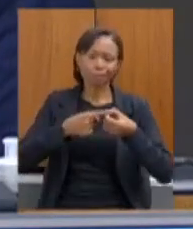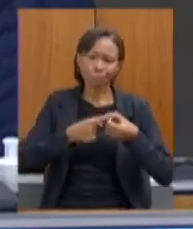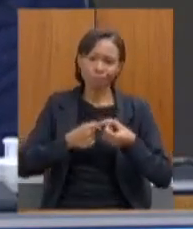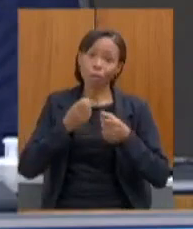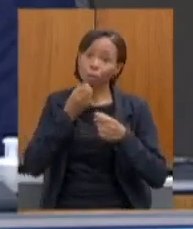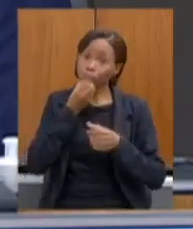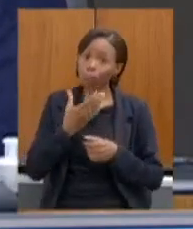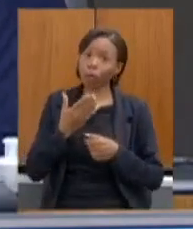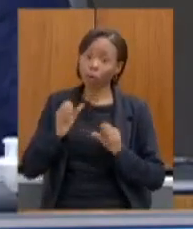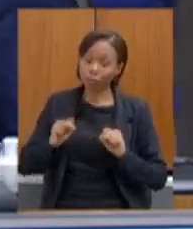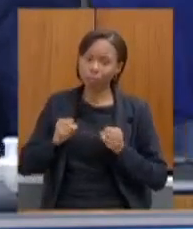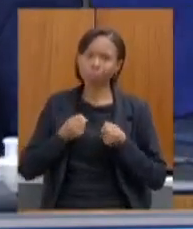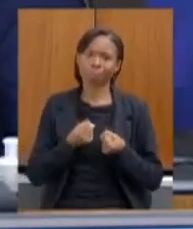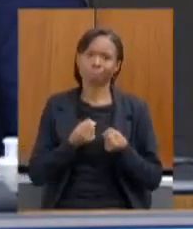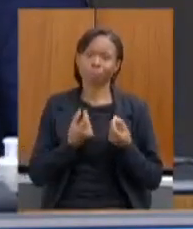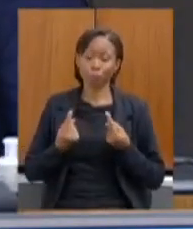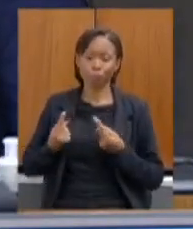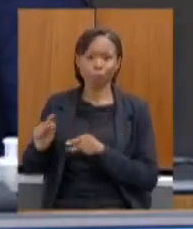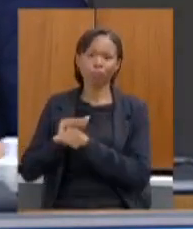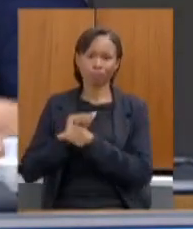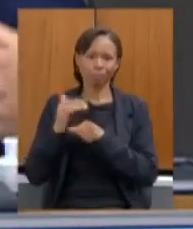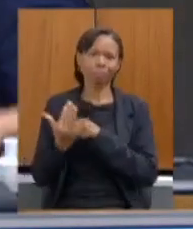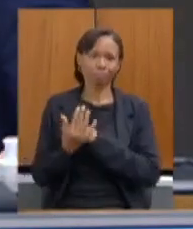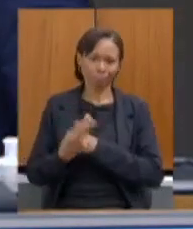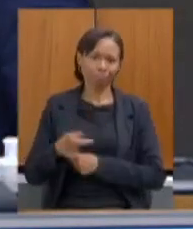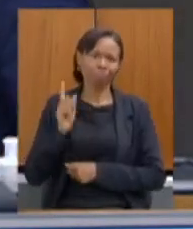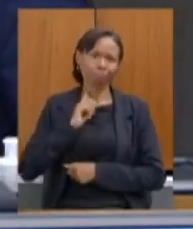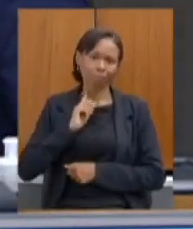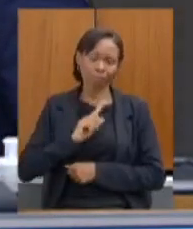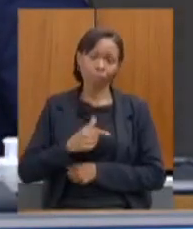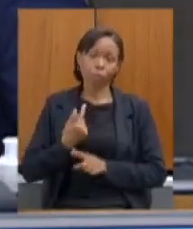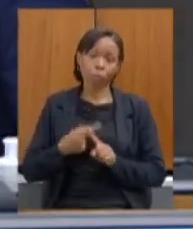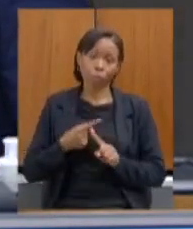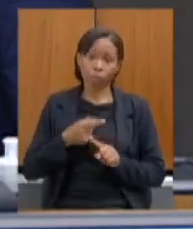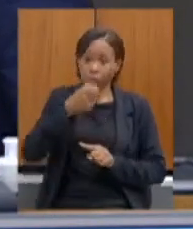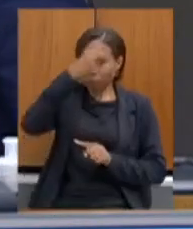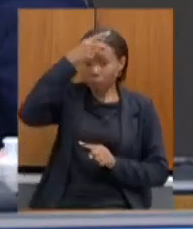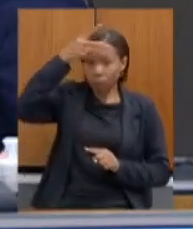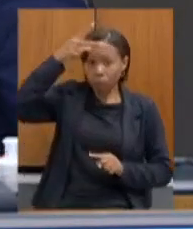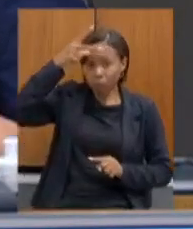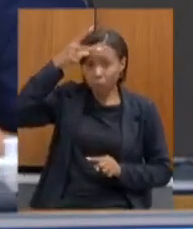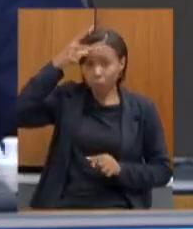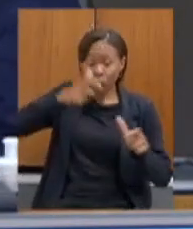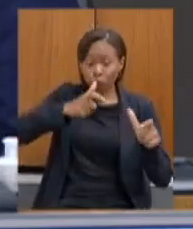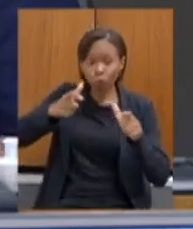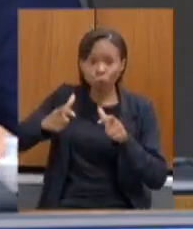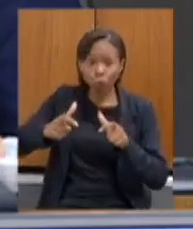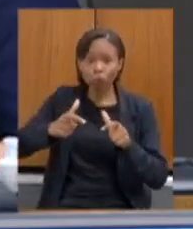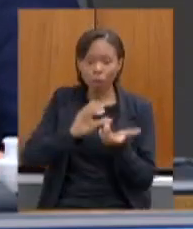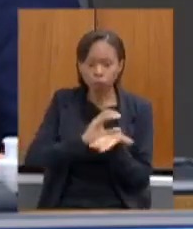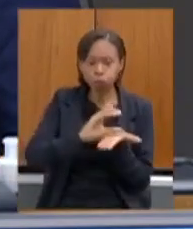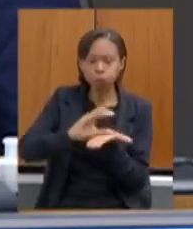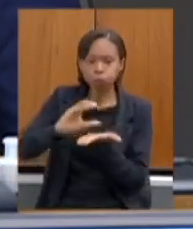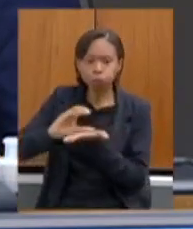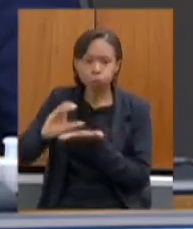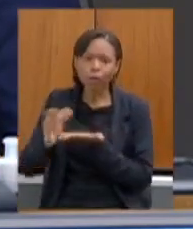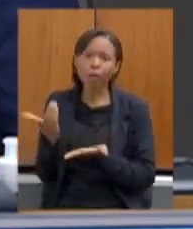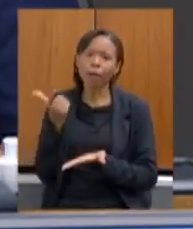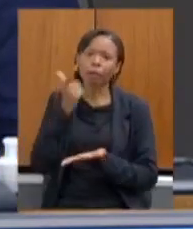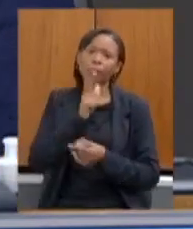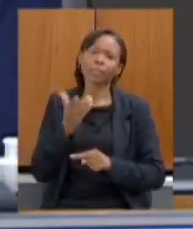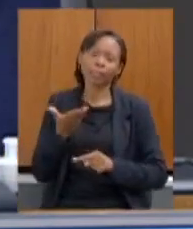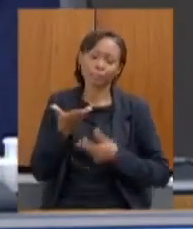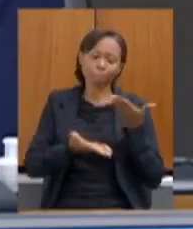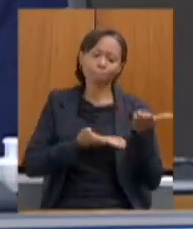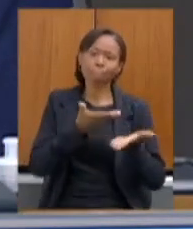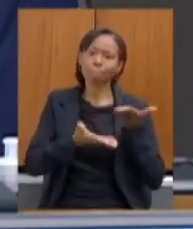coronavírus no nosso Estado. Afinal de contas, prefeituras bem municiadas têm condição de prestar melhores serviços aos cidadãos lá na ponta.